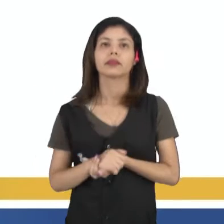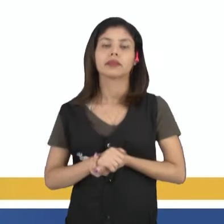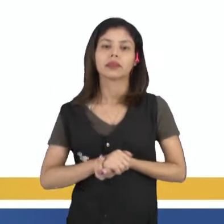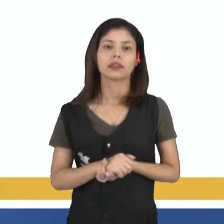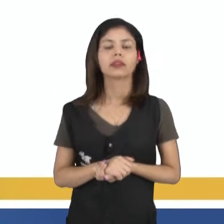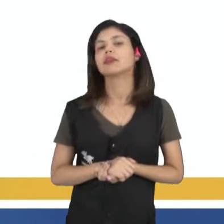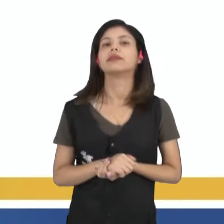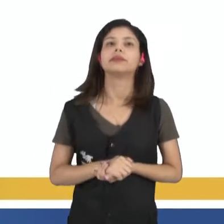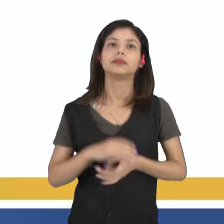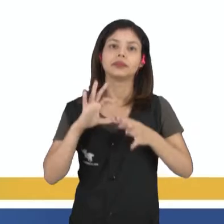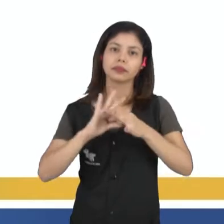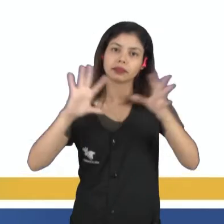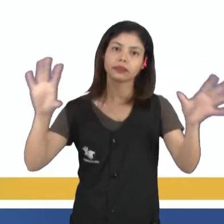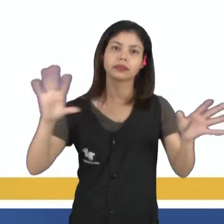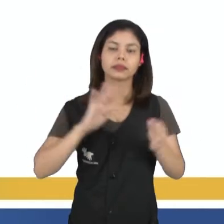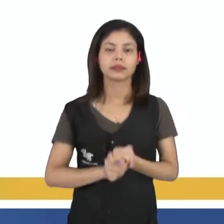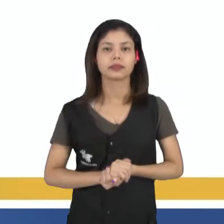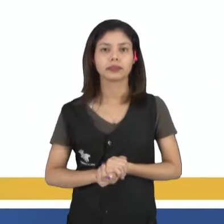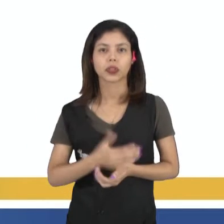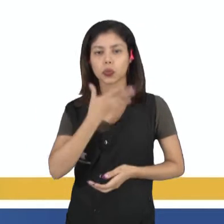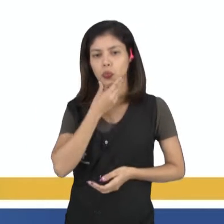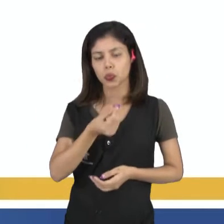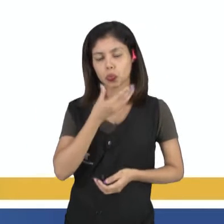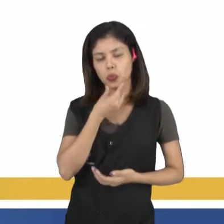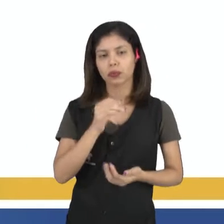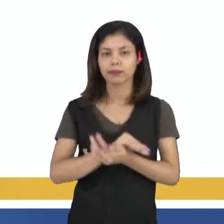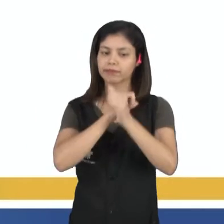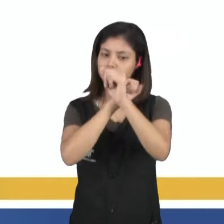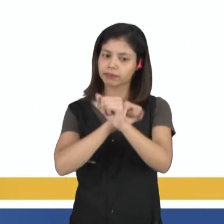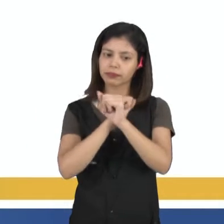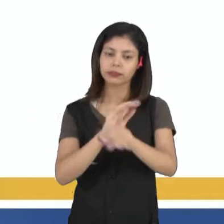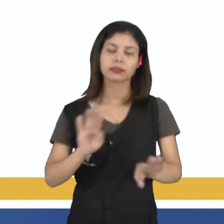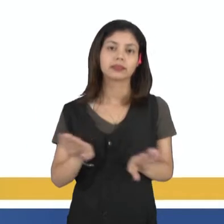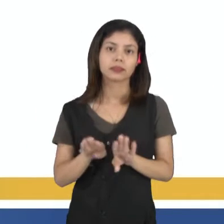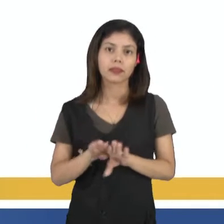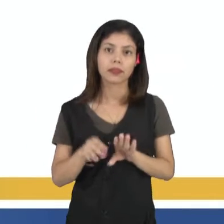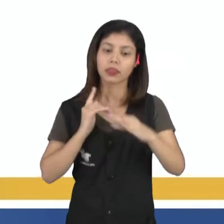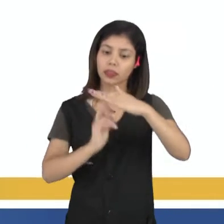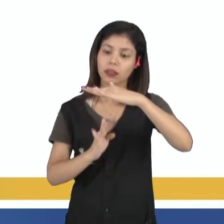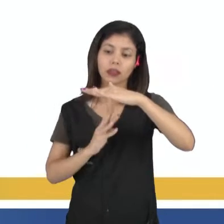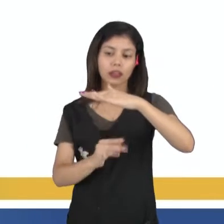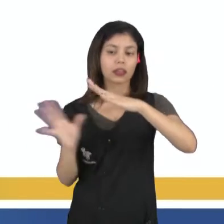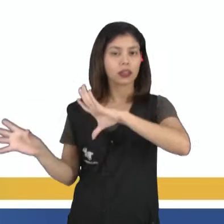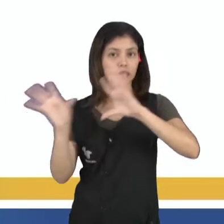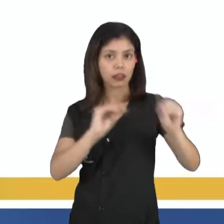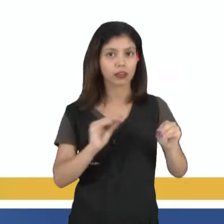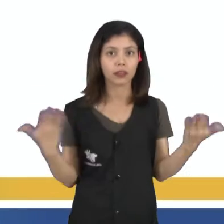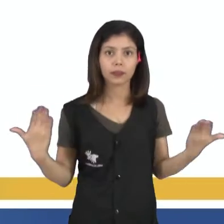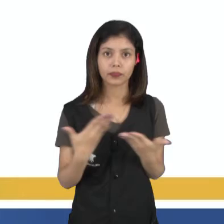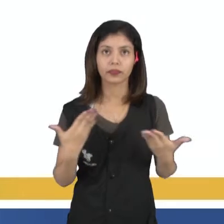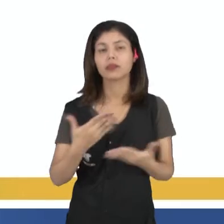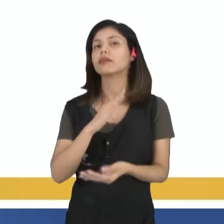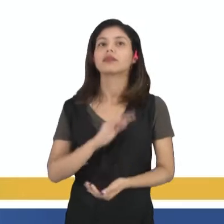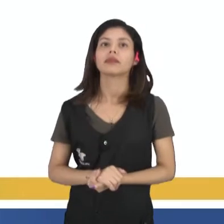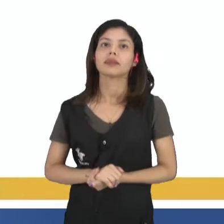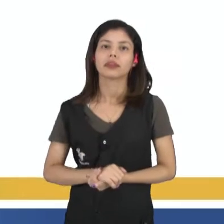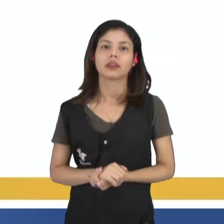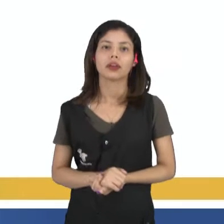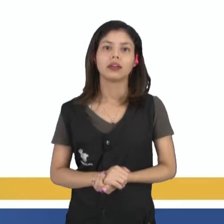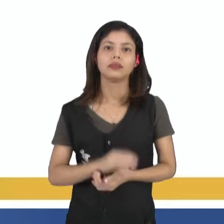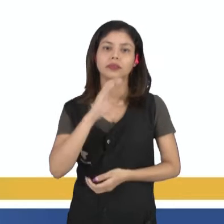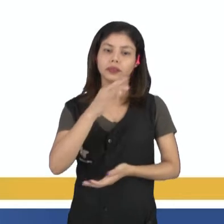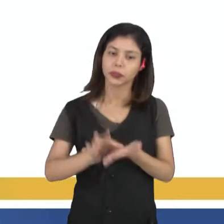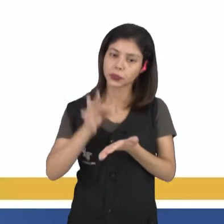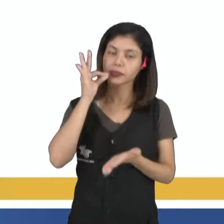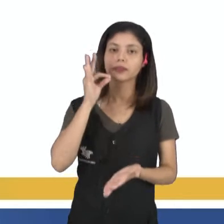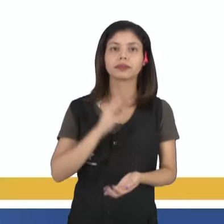Brasil a a libertar os homens escravizados E então esses Imigrantes eles vêm agora pressa essas lavouras